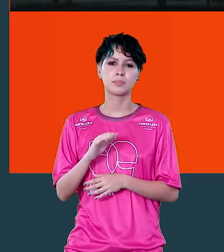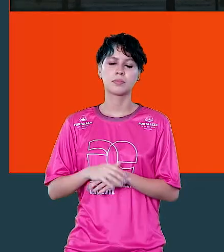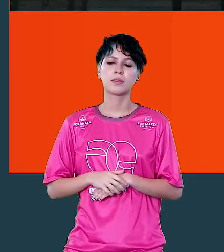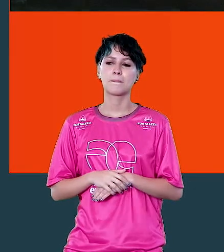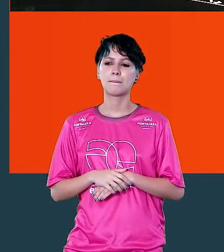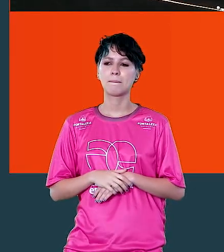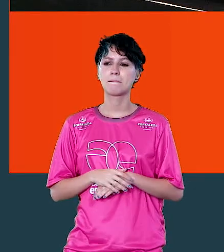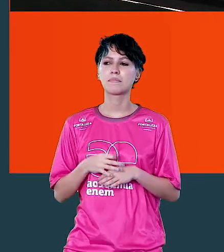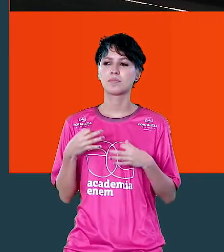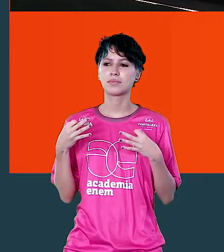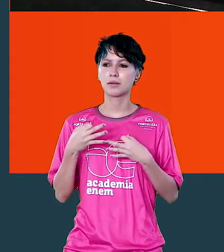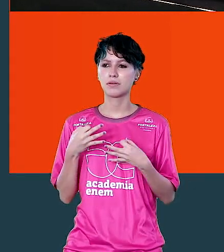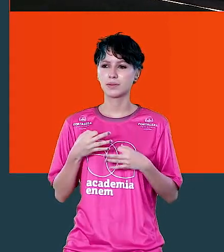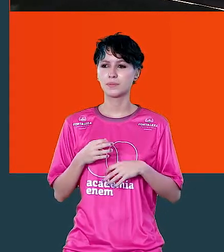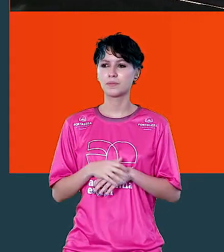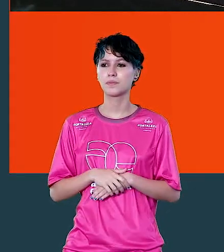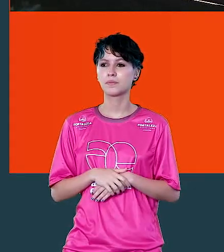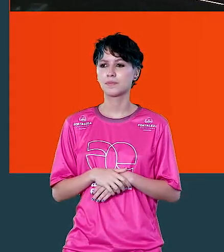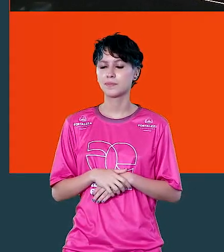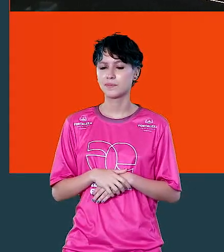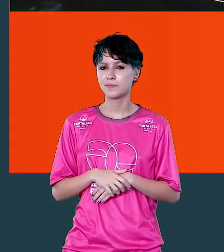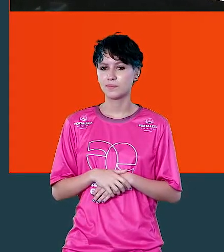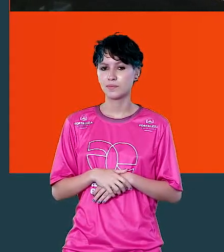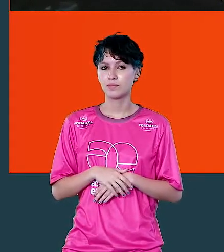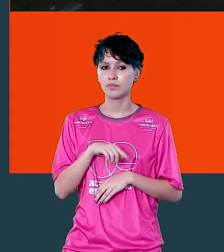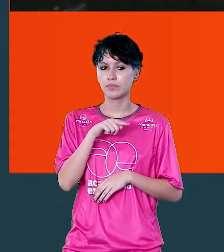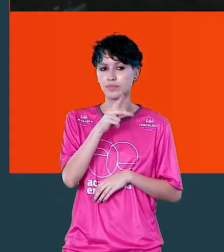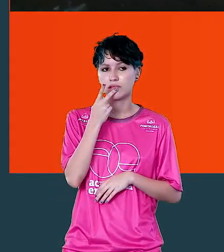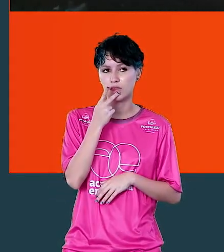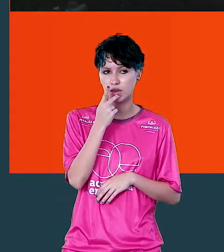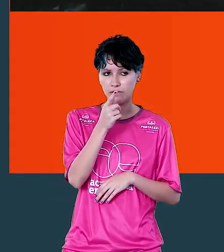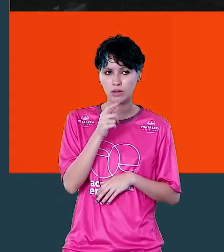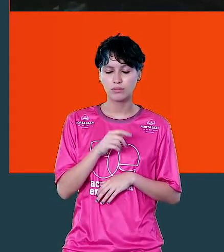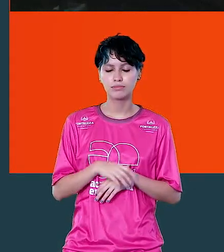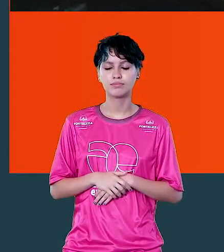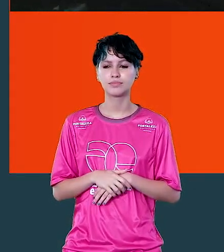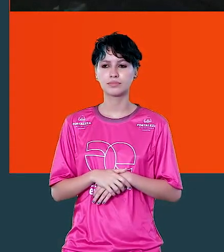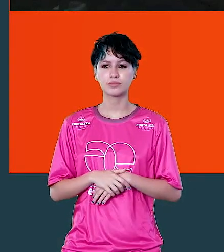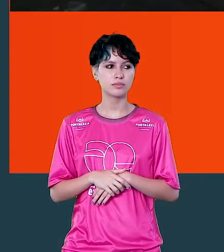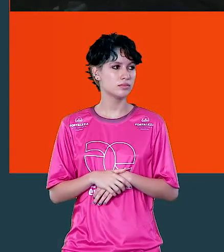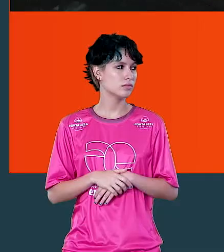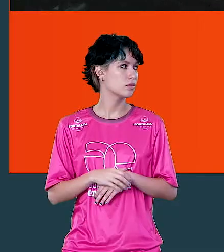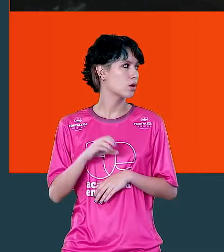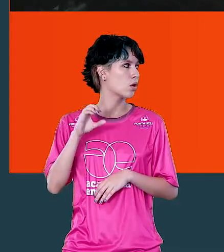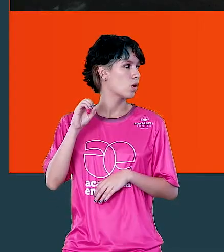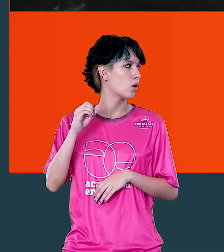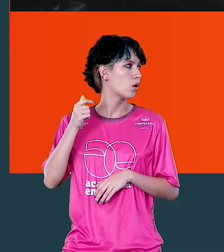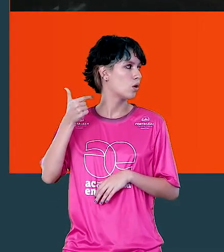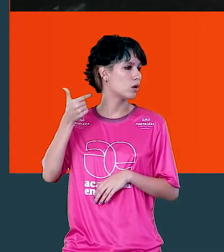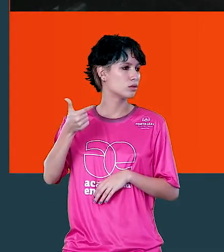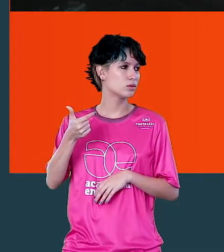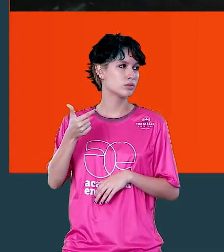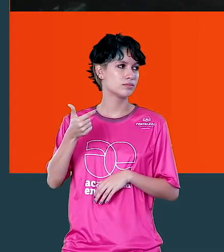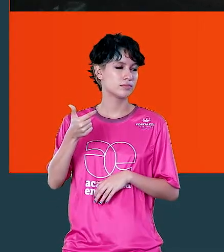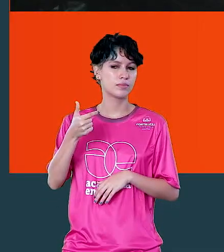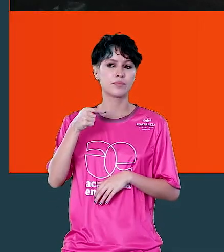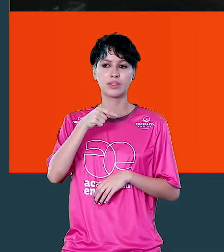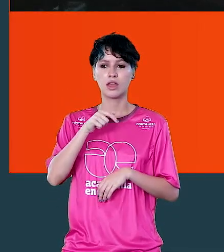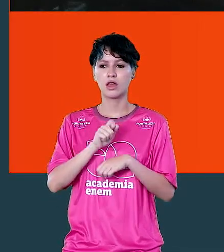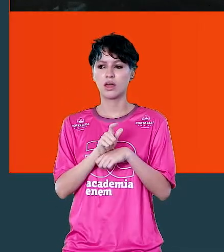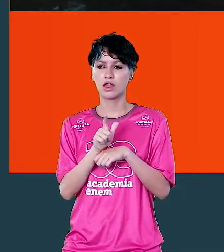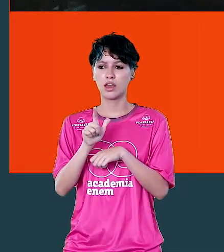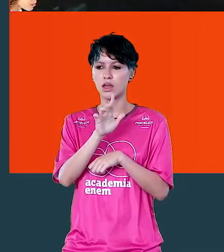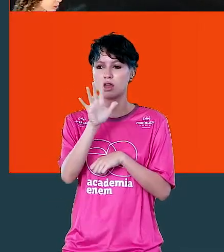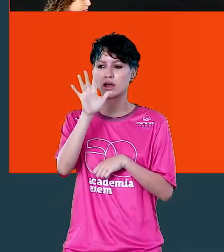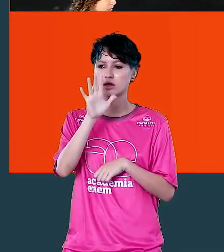química, perfeito, ó. Galera, como o Nicolas falou, presta atenção, O2, gás oxigênio, só tem um